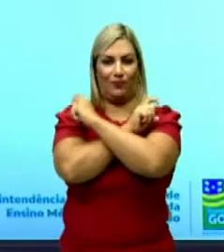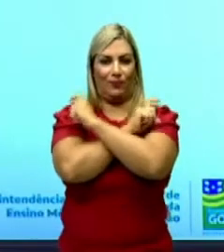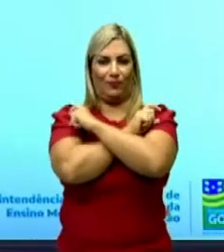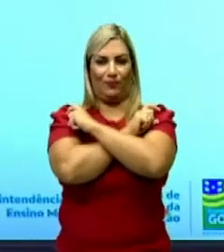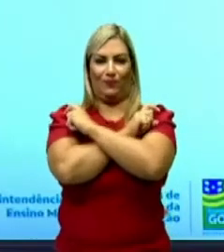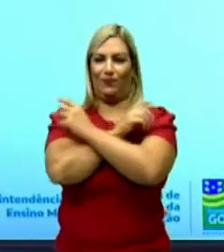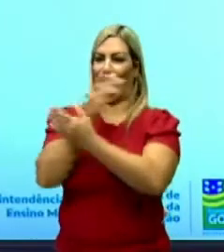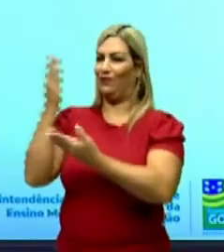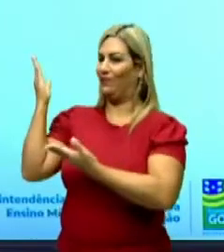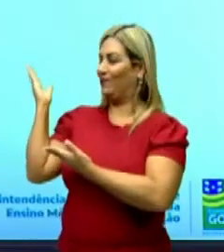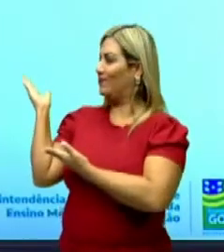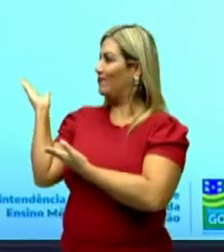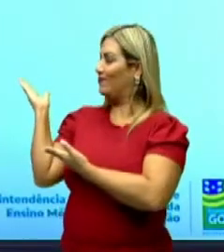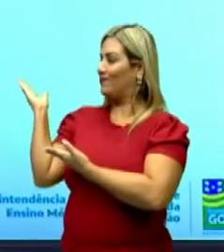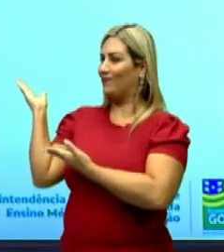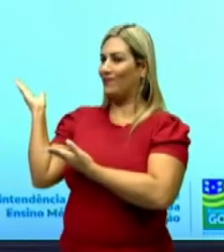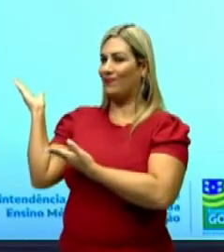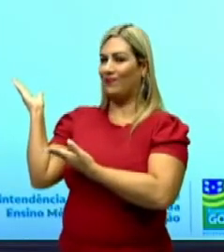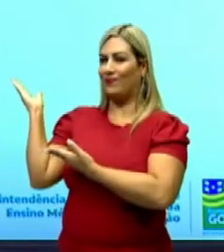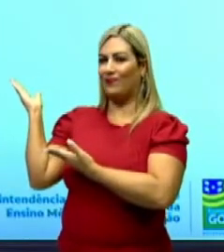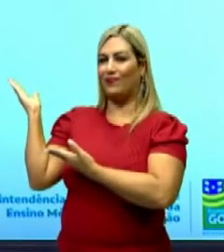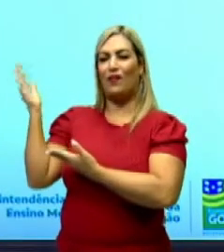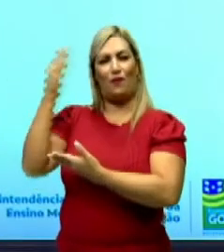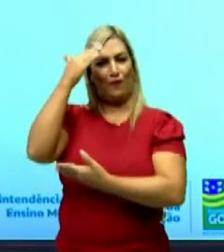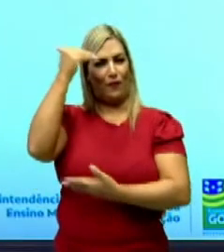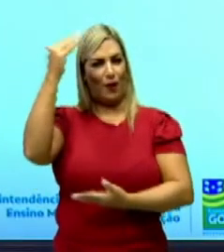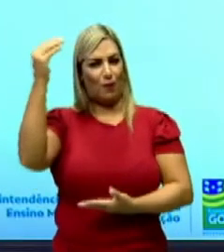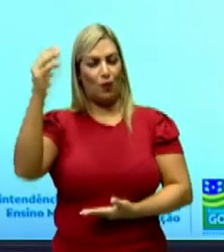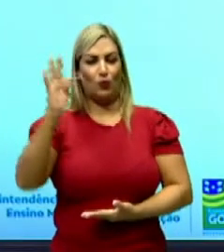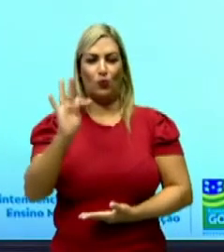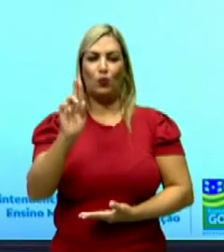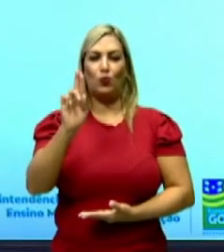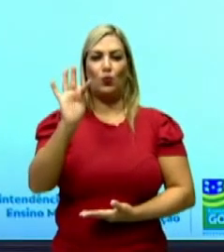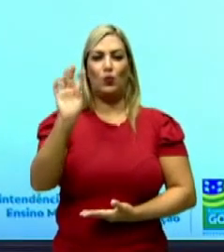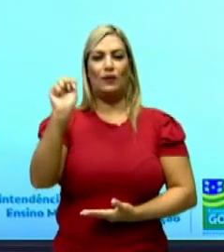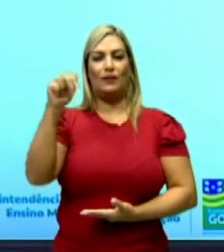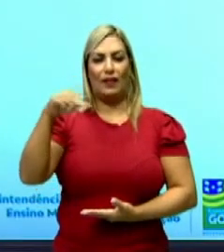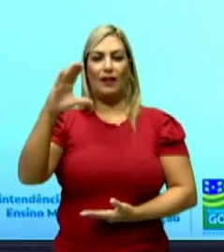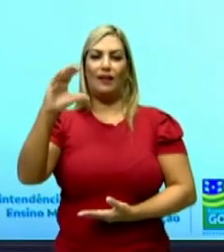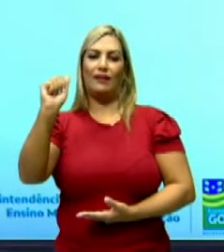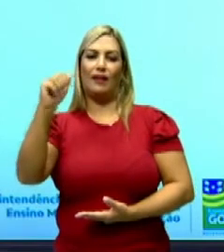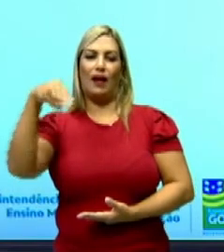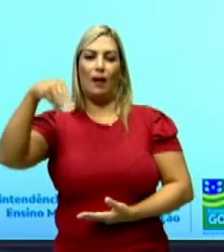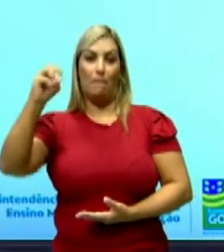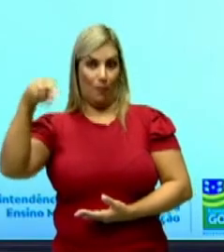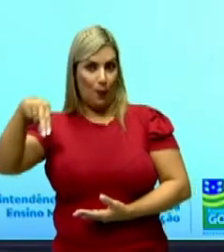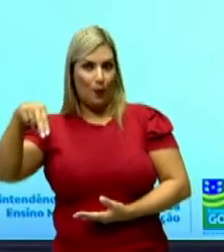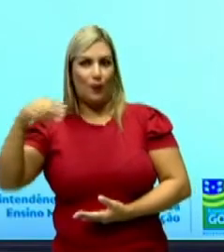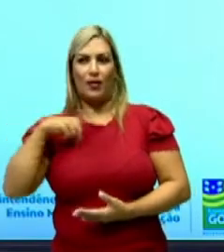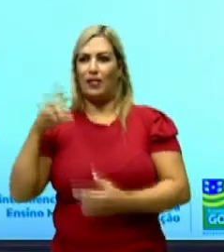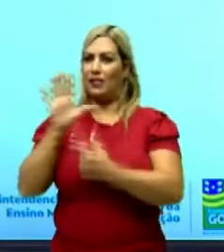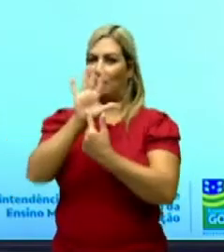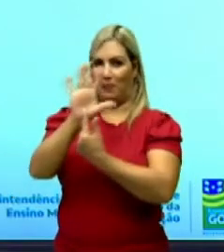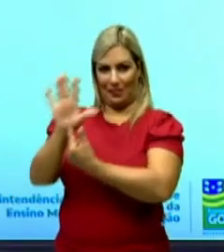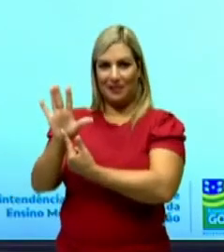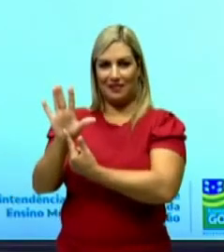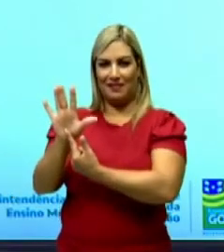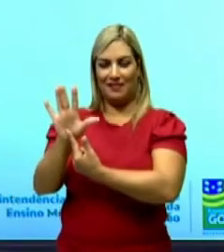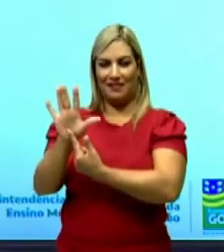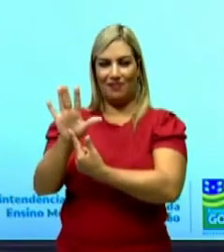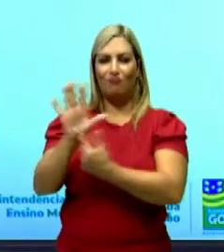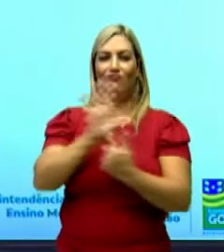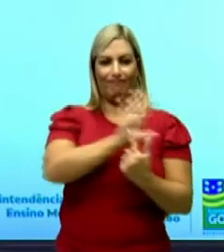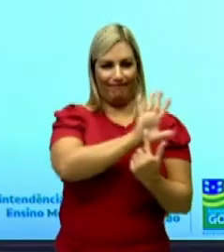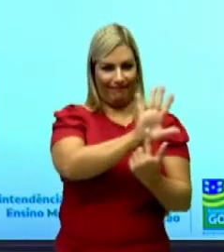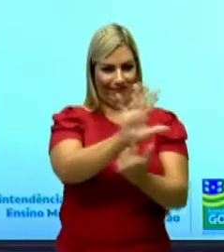e é de um faraó essa esse é o famoso faraó tutankhamon né isso é uma exposição é